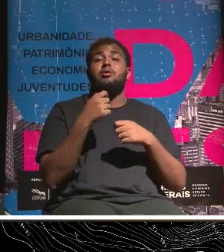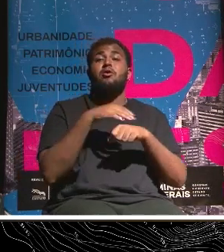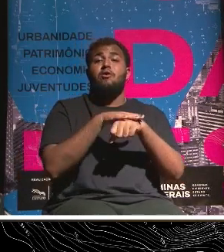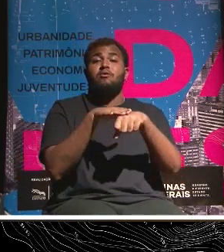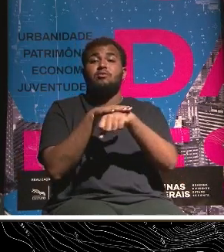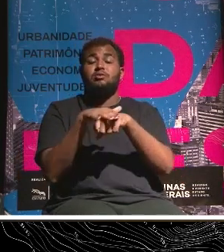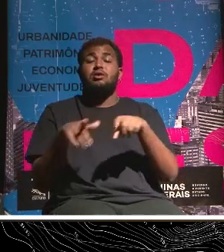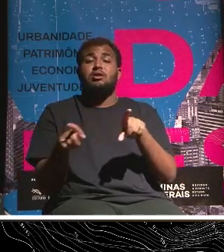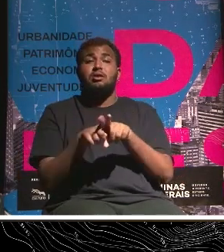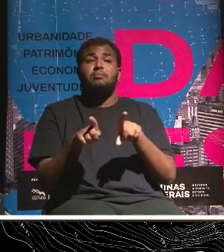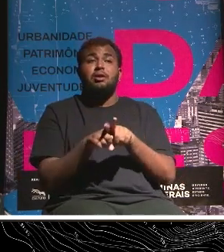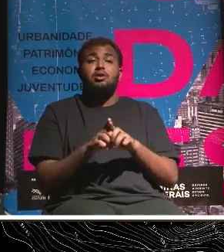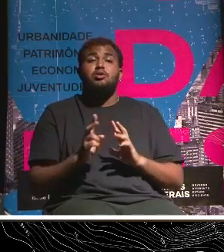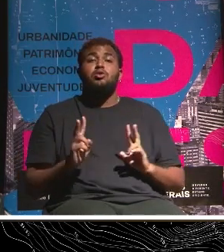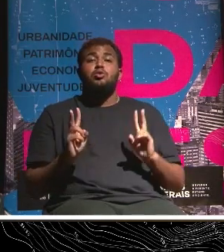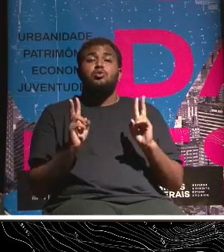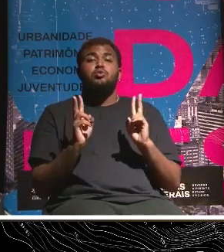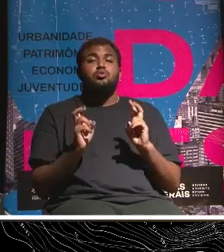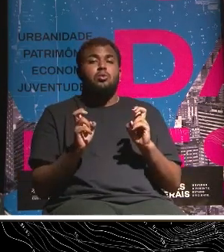também com a produção